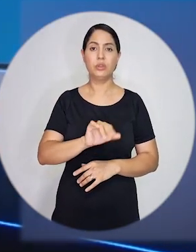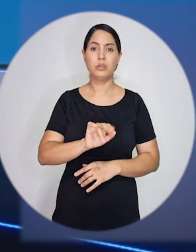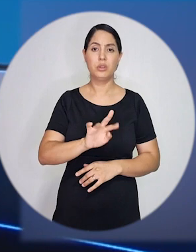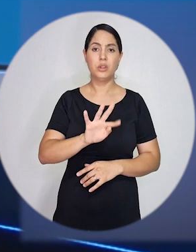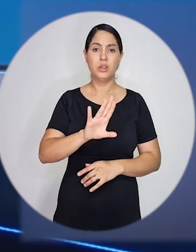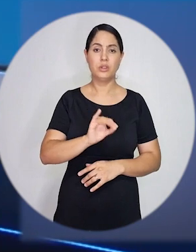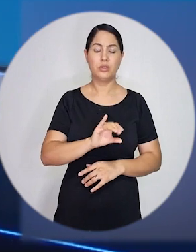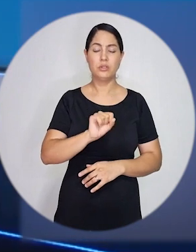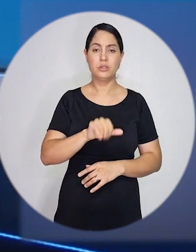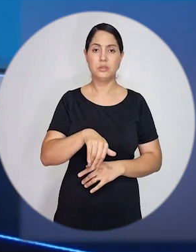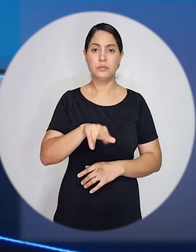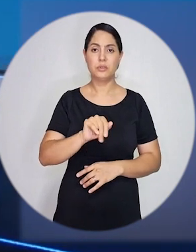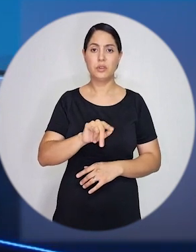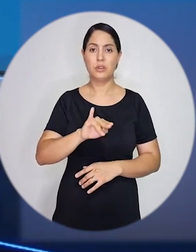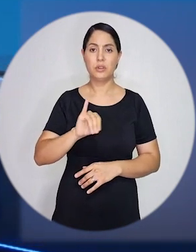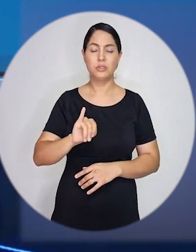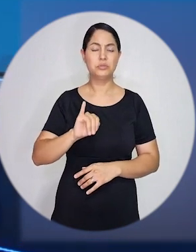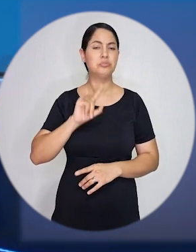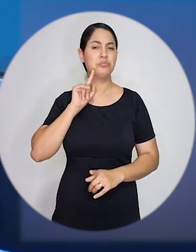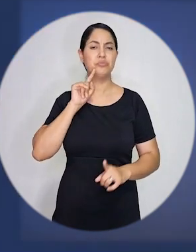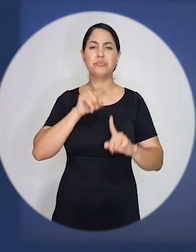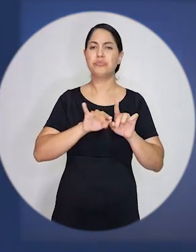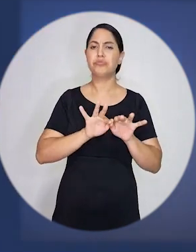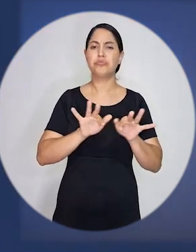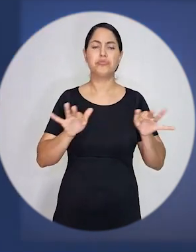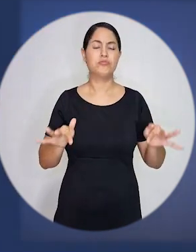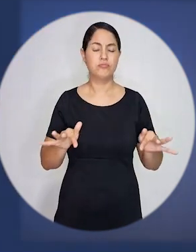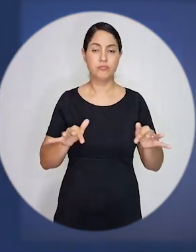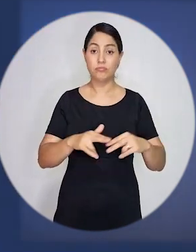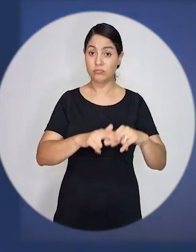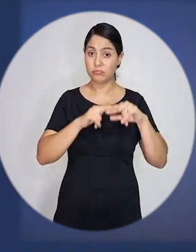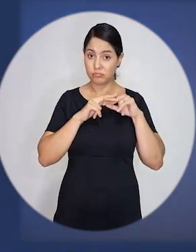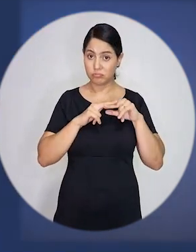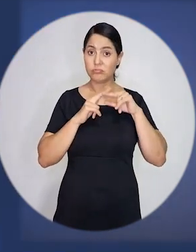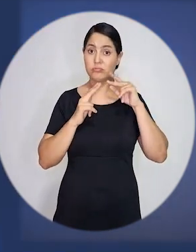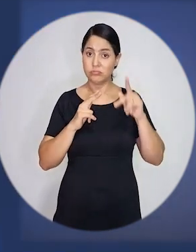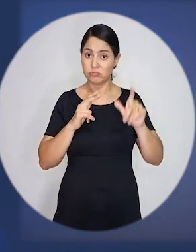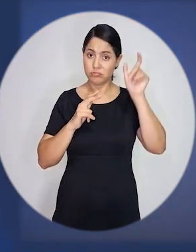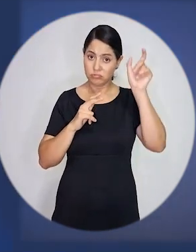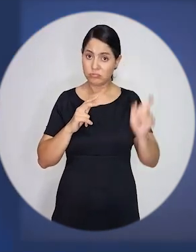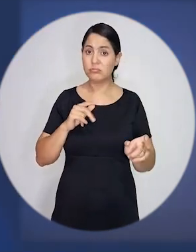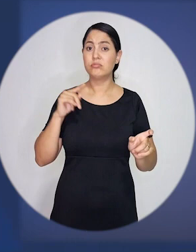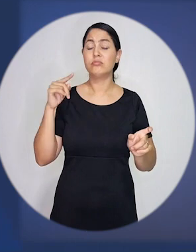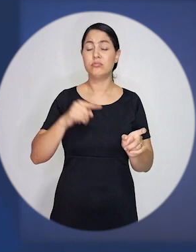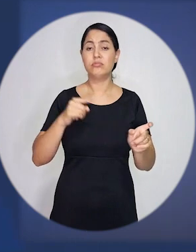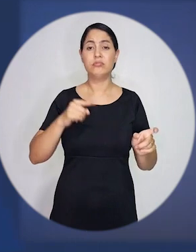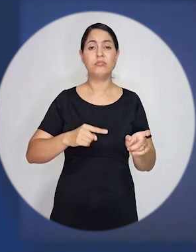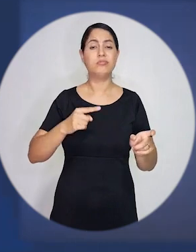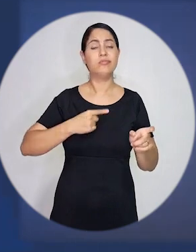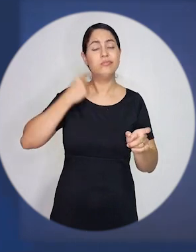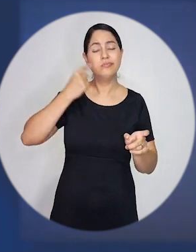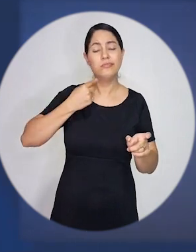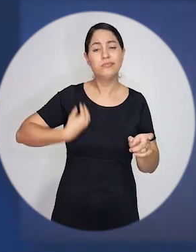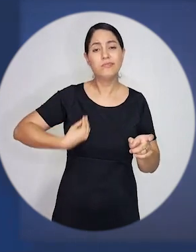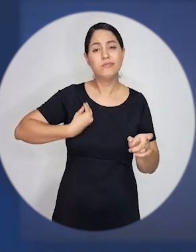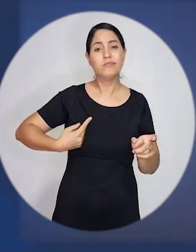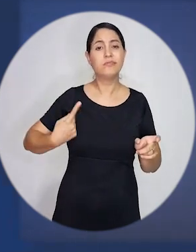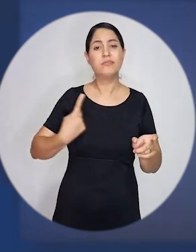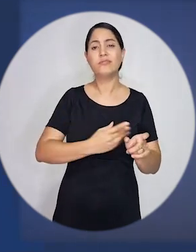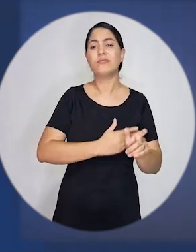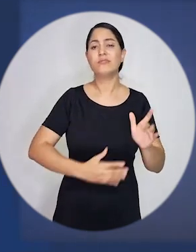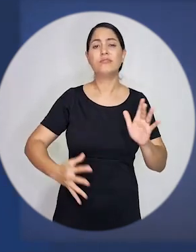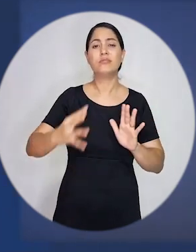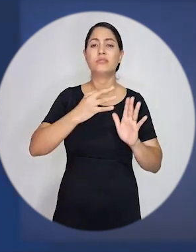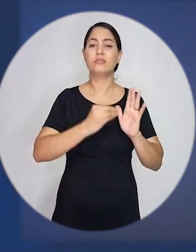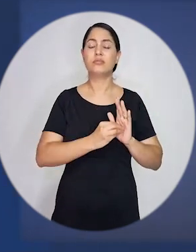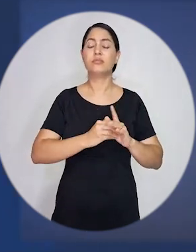veio para ser o patrono nacional dessa conferência por um motivo muito simples. Ele se doou à advocacia por